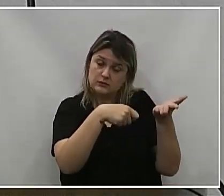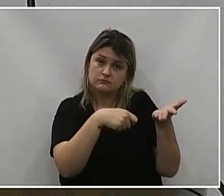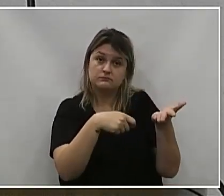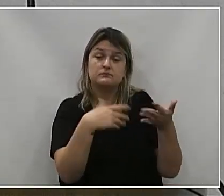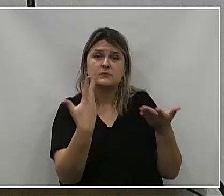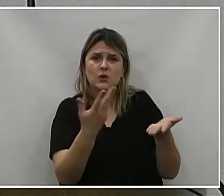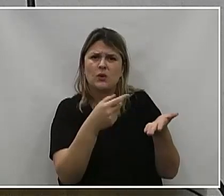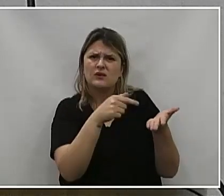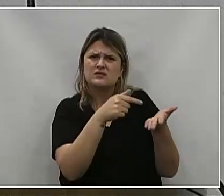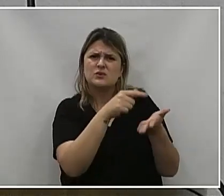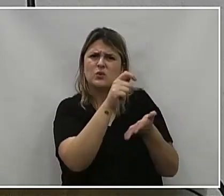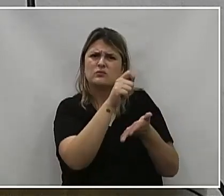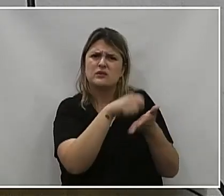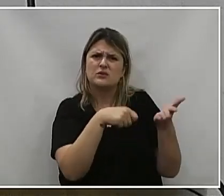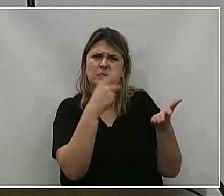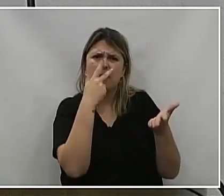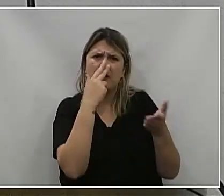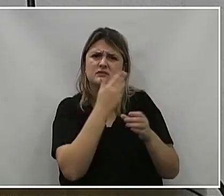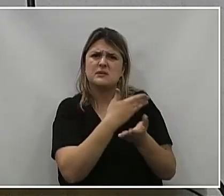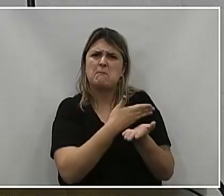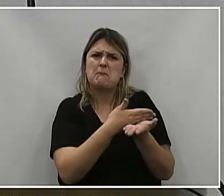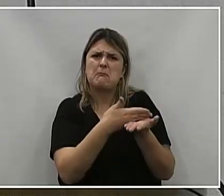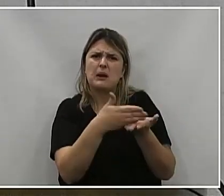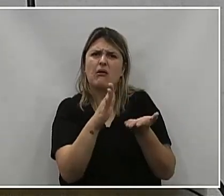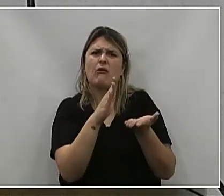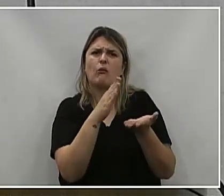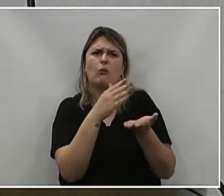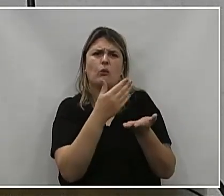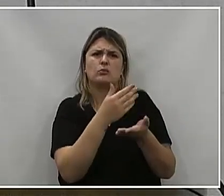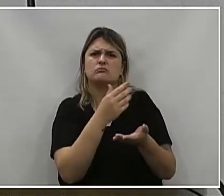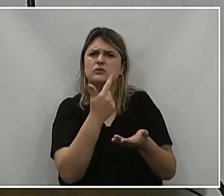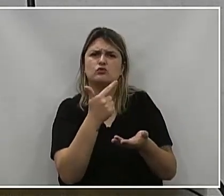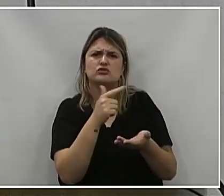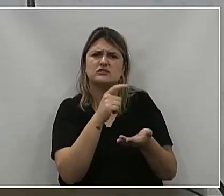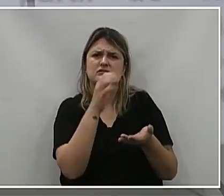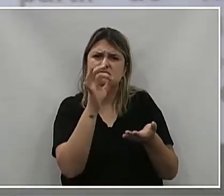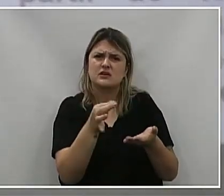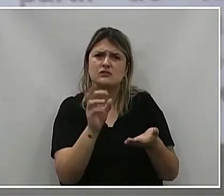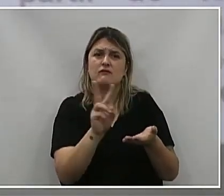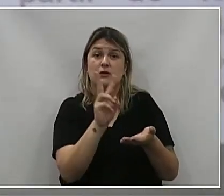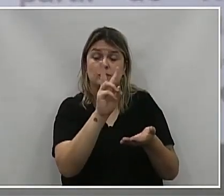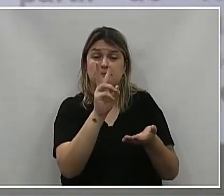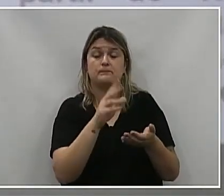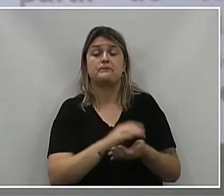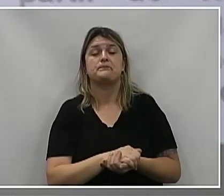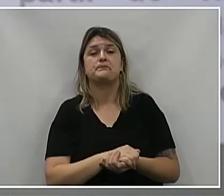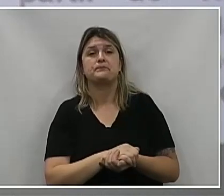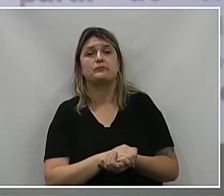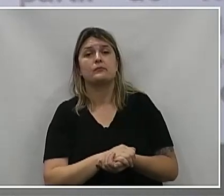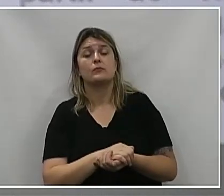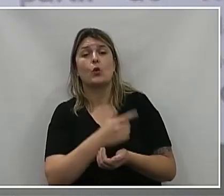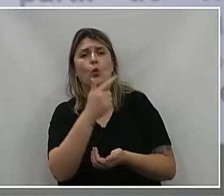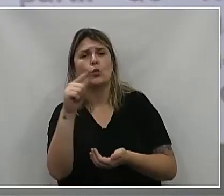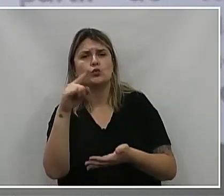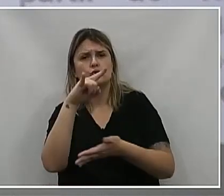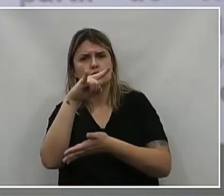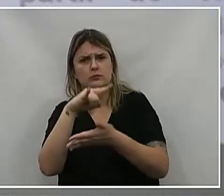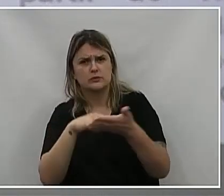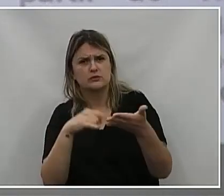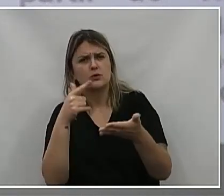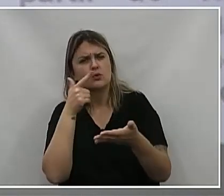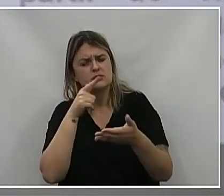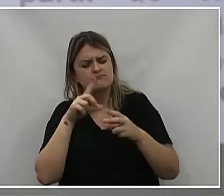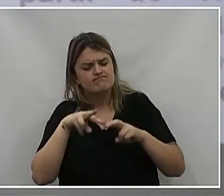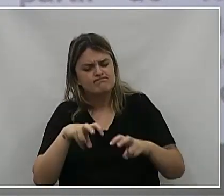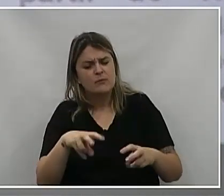contrato, então, estava com essas cláusulas em branco, né? Nos documentos, então, nós conseguimos garimpar